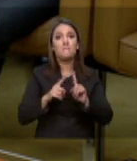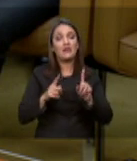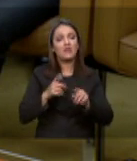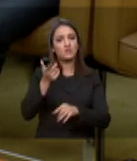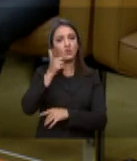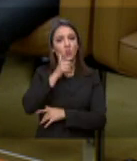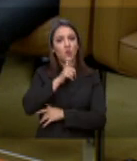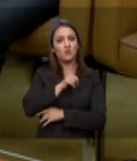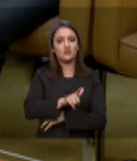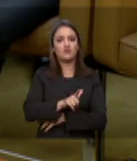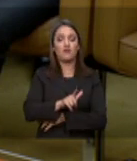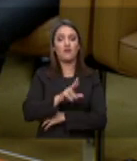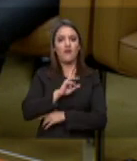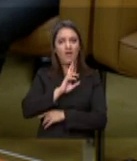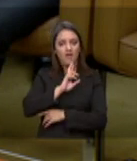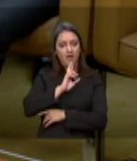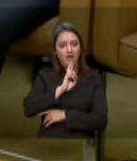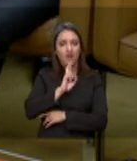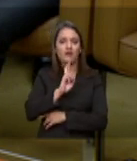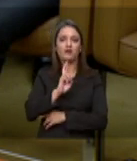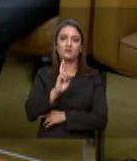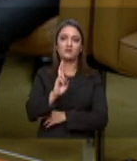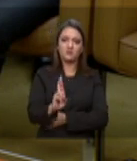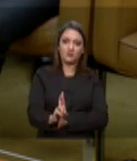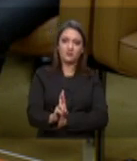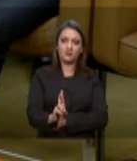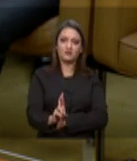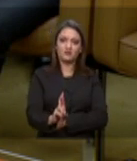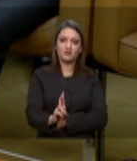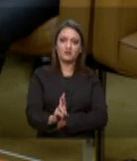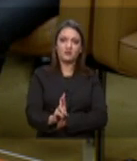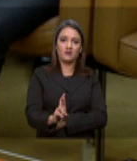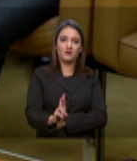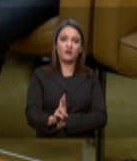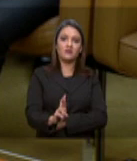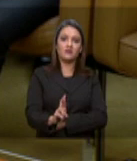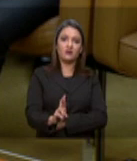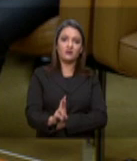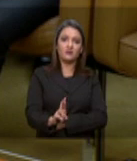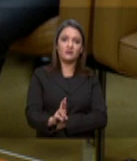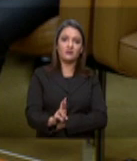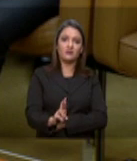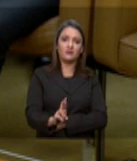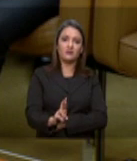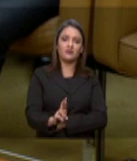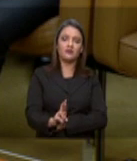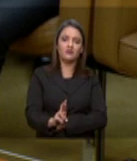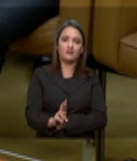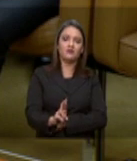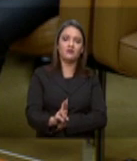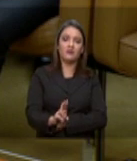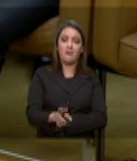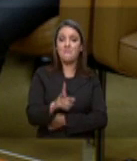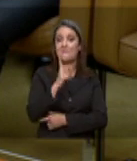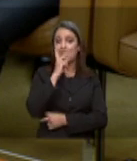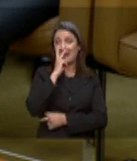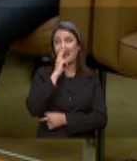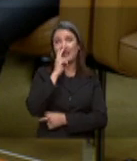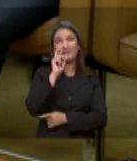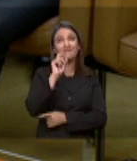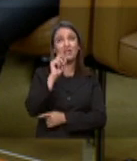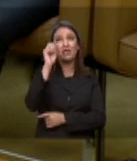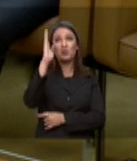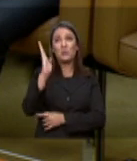resultados. E nos parece, nosso país passa por